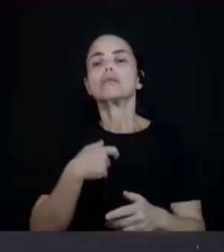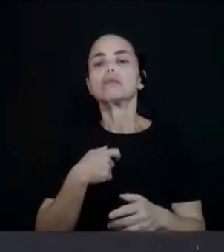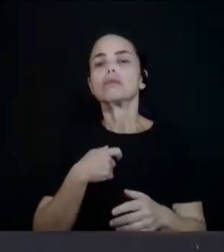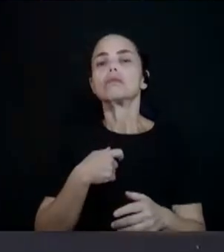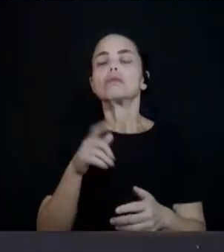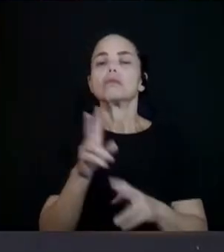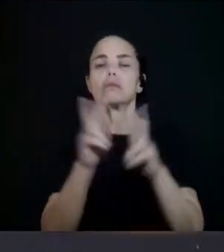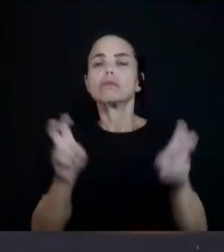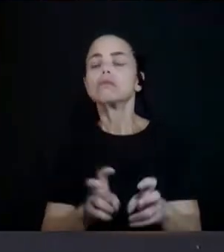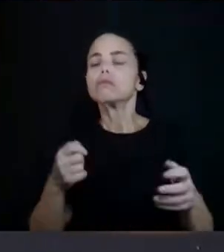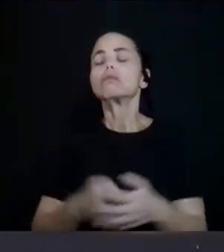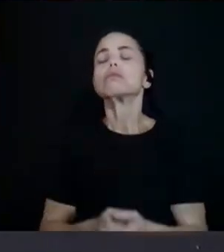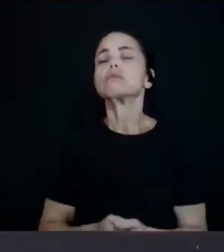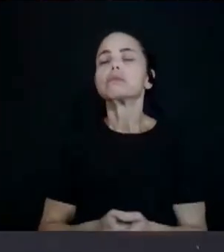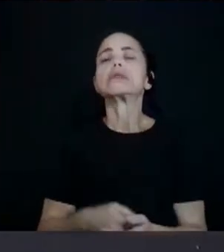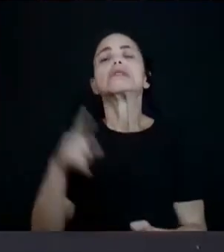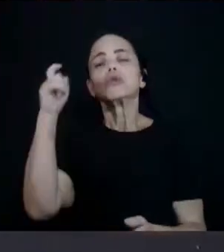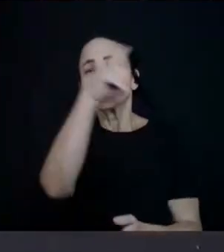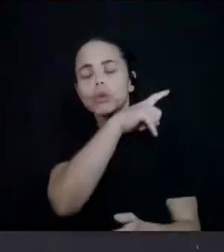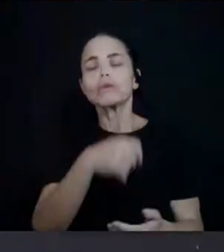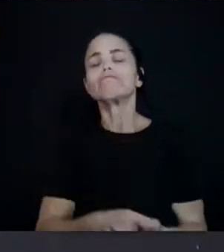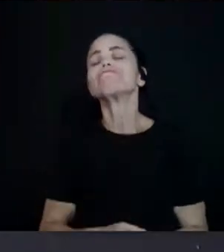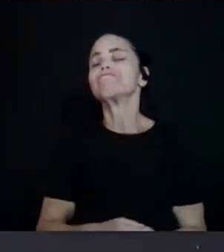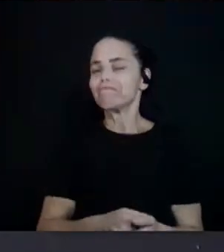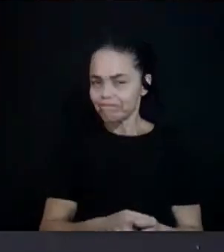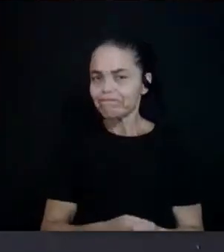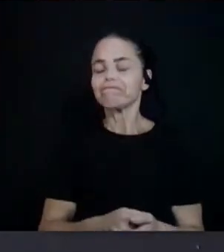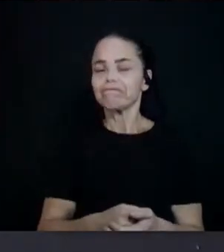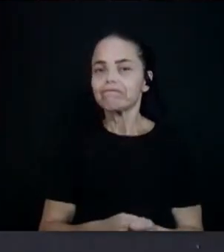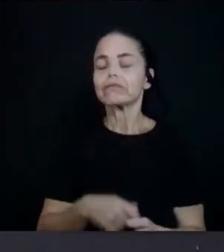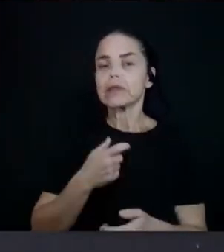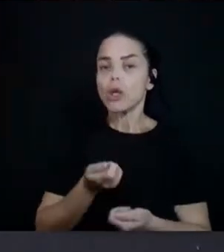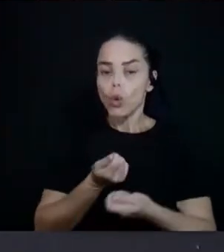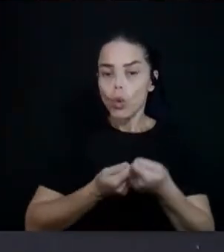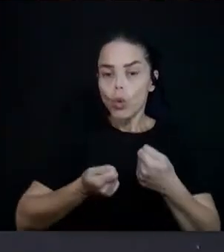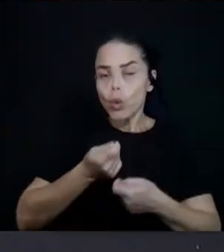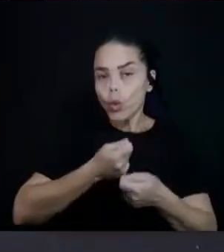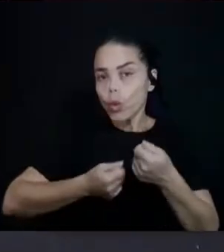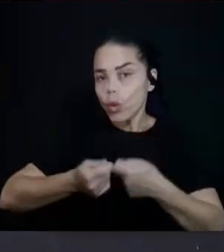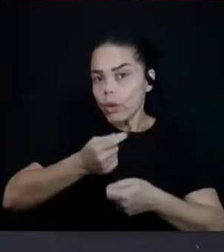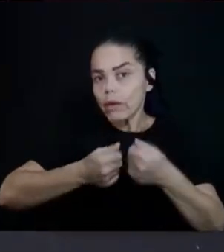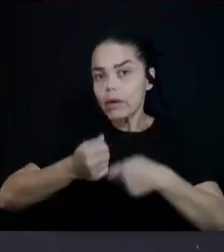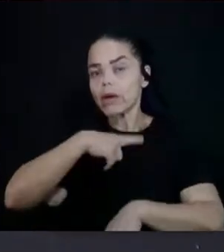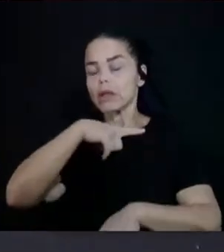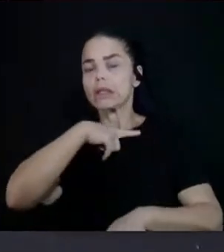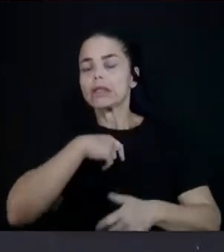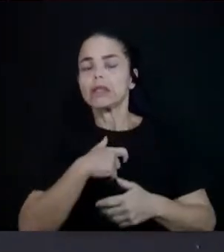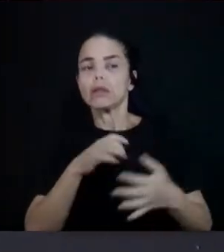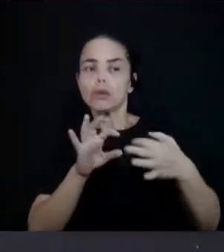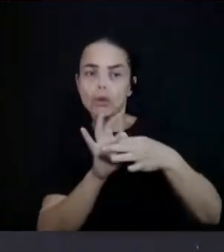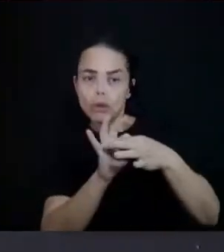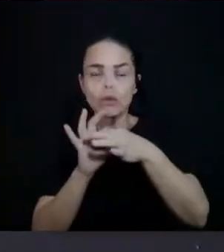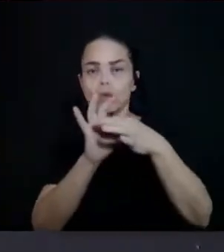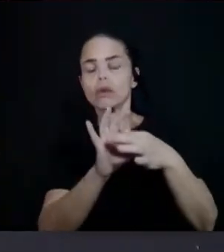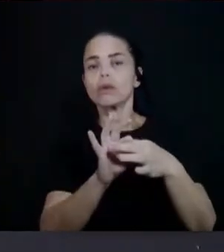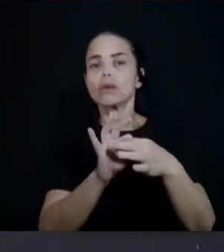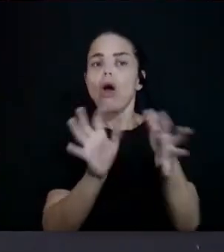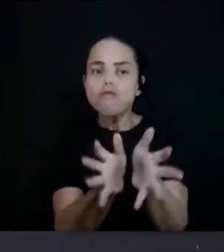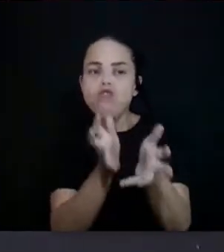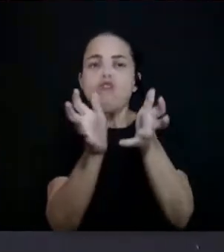muito custoso também do ponto de vista econômico. Então, temos aí uma integração, um fomento